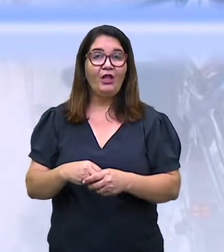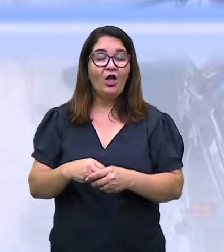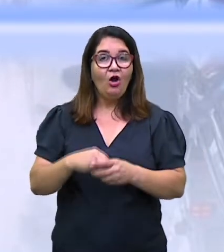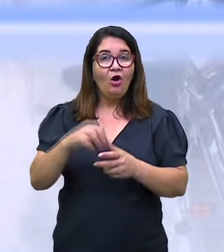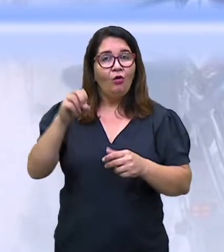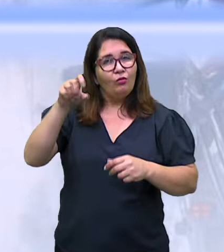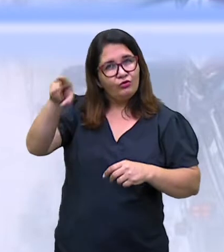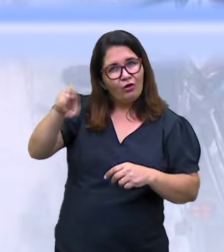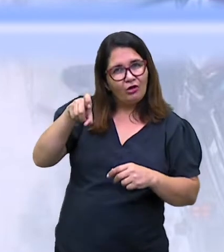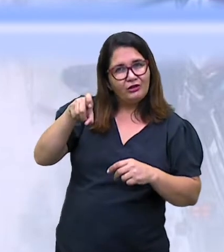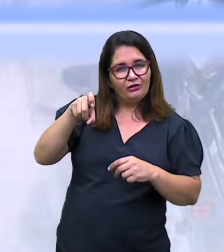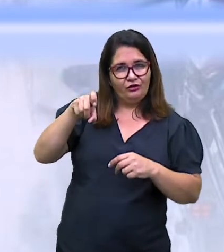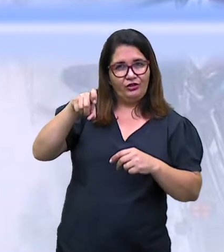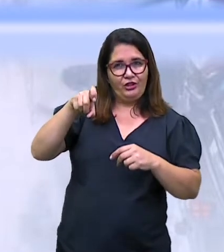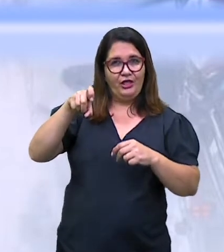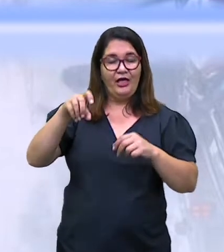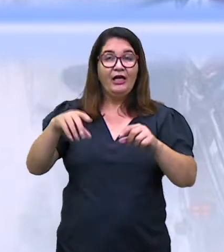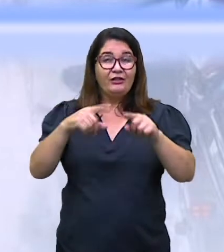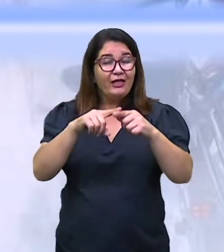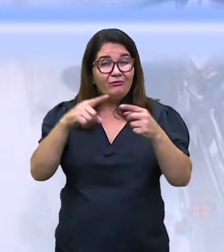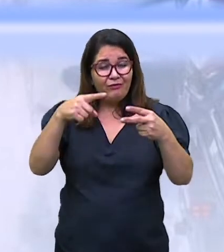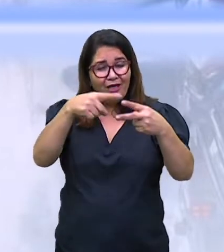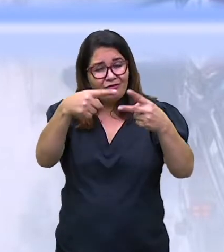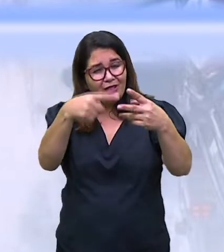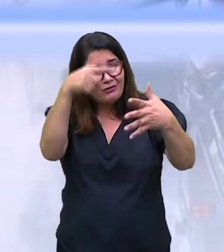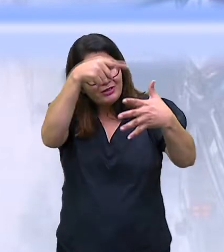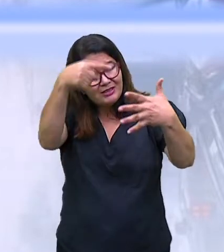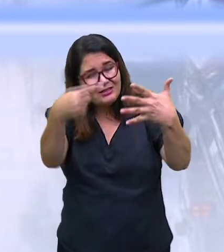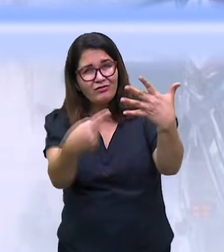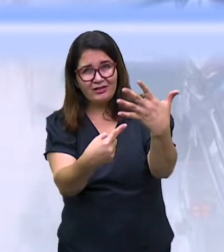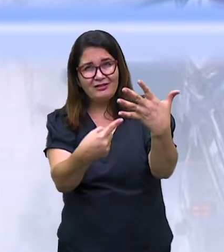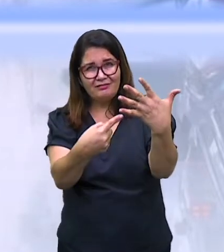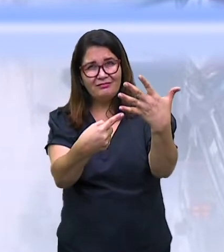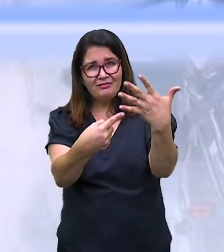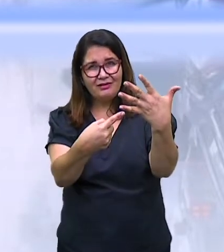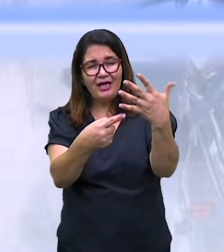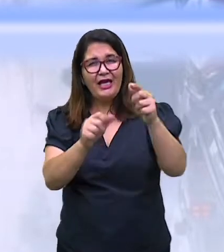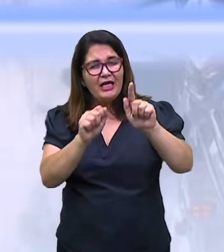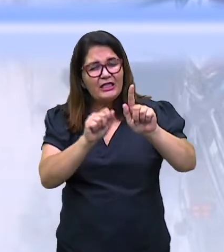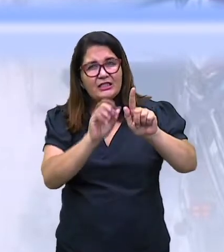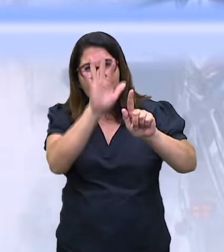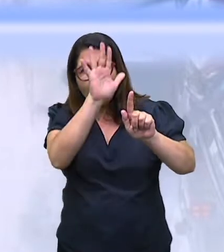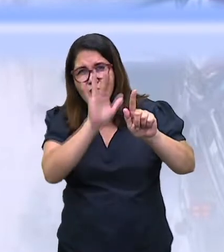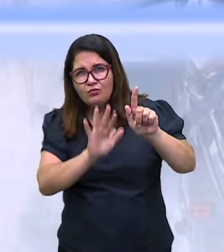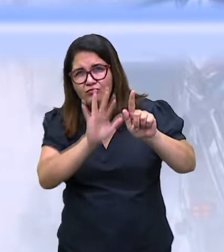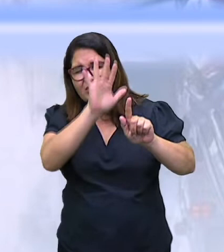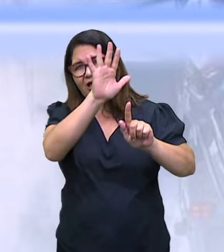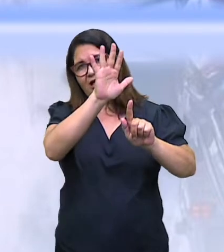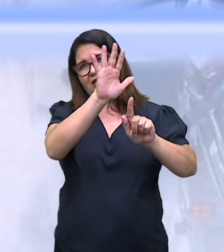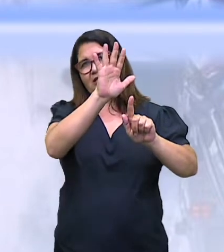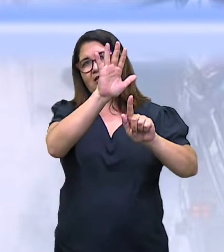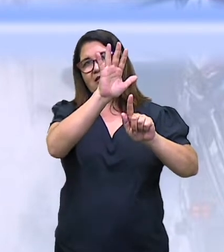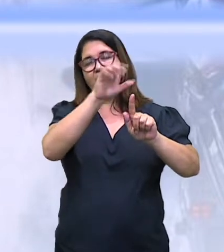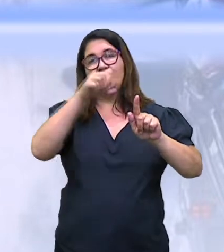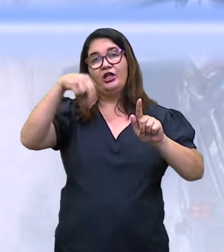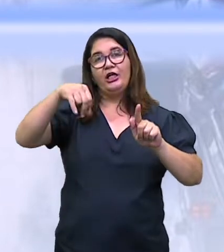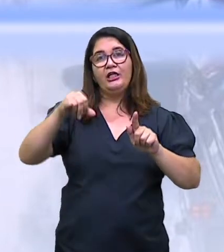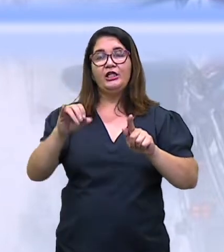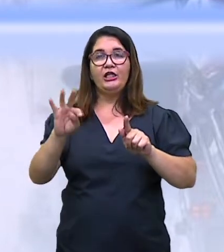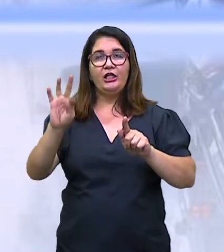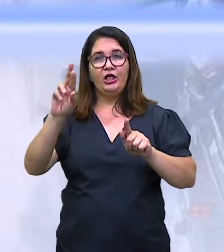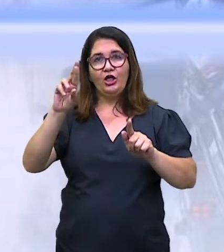enxofre, o ácido nítrico, todos os ácidos, né, que vêm aí nessa sequência de poluentes,